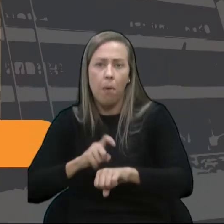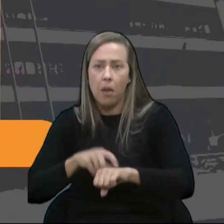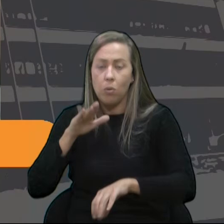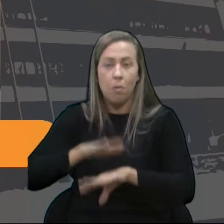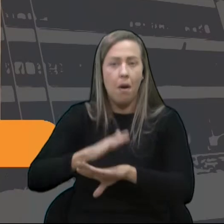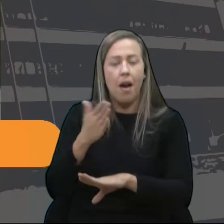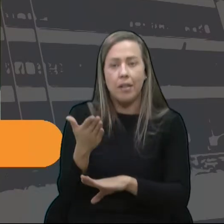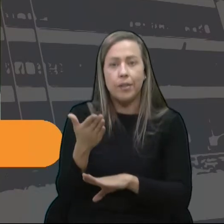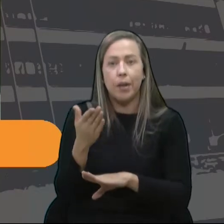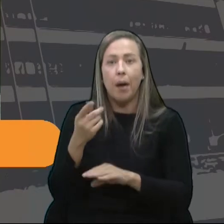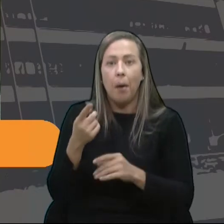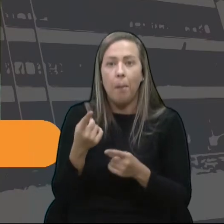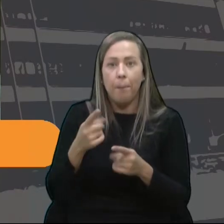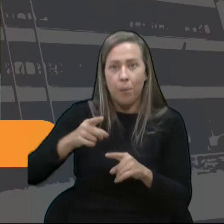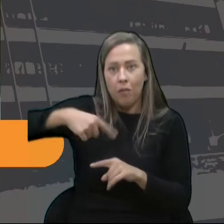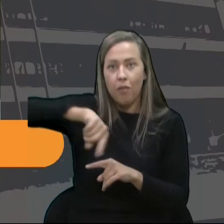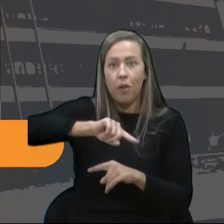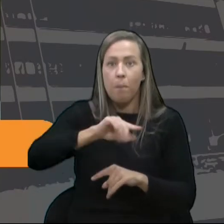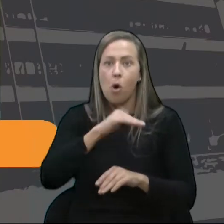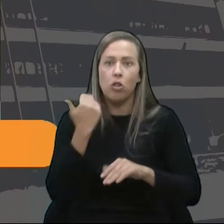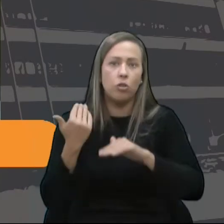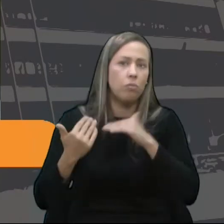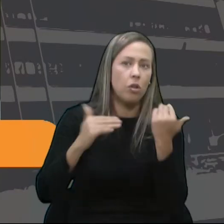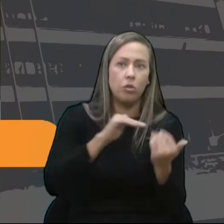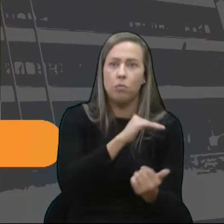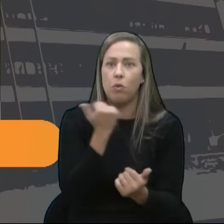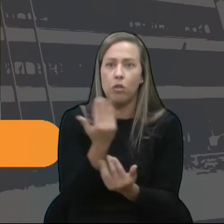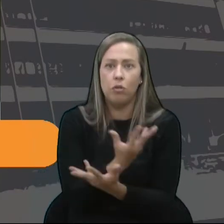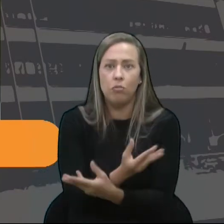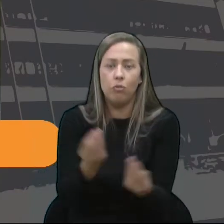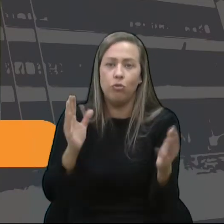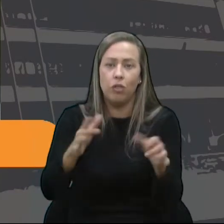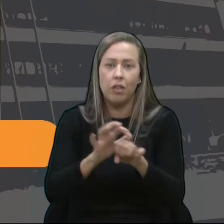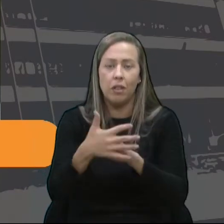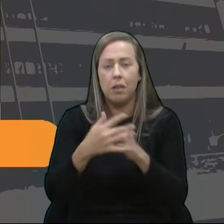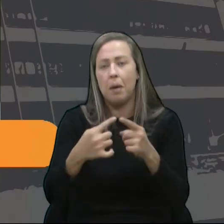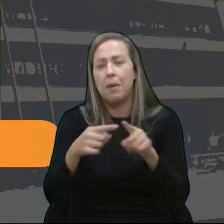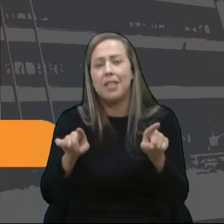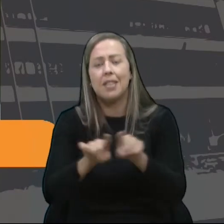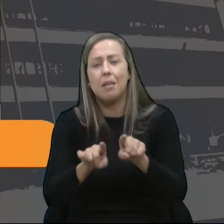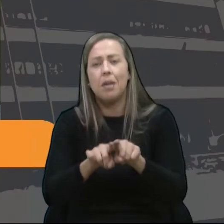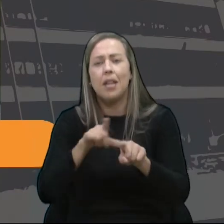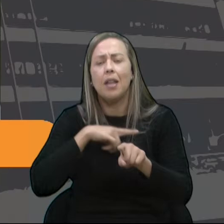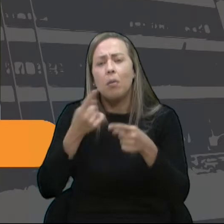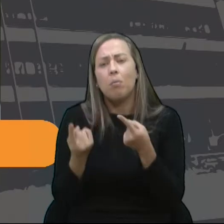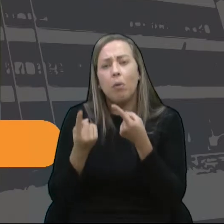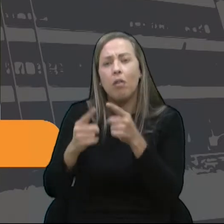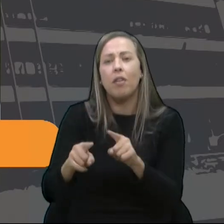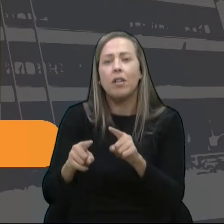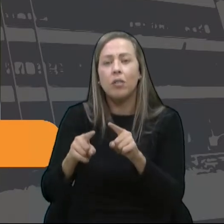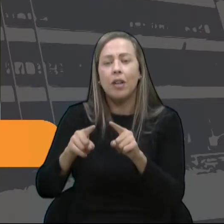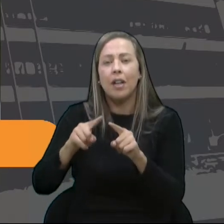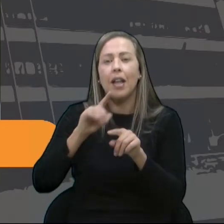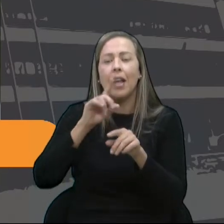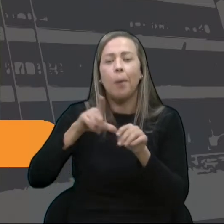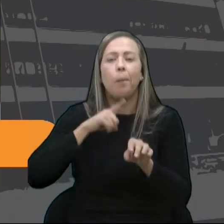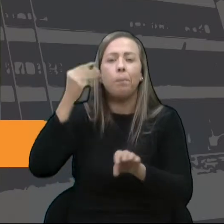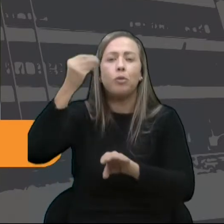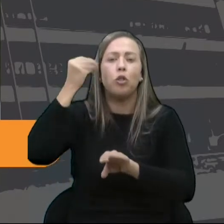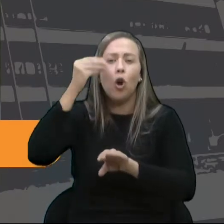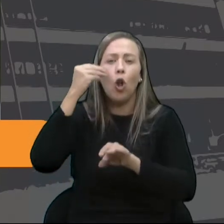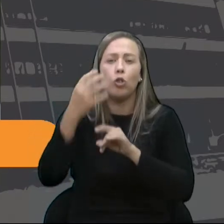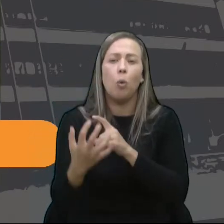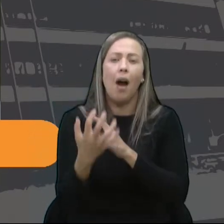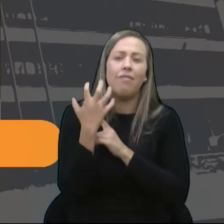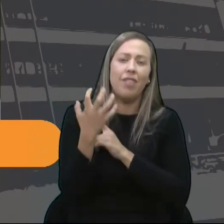só provoca todas essas mortes, como foi mencionado aqui, mas também que tem provocado muitos danos até psicológicos,